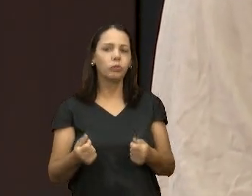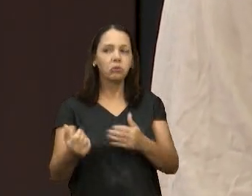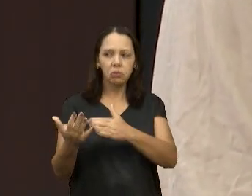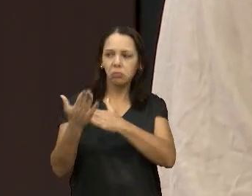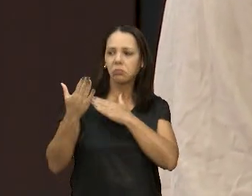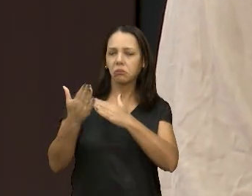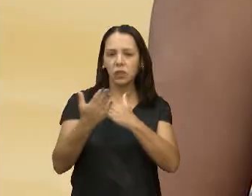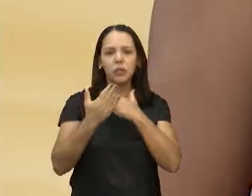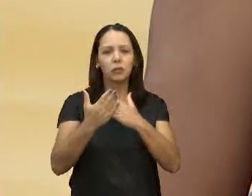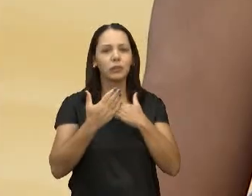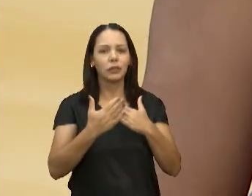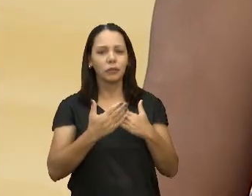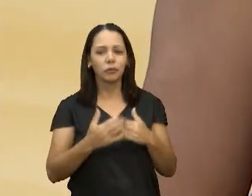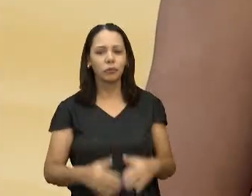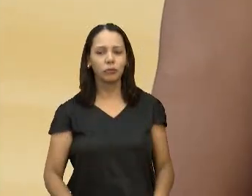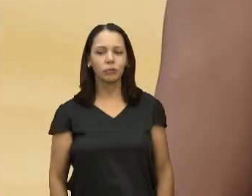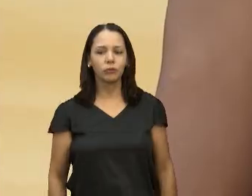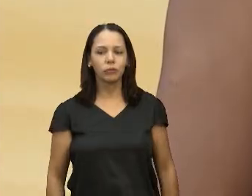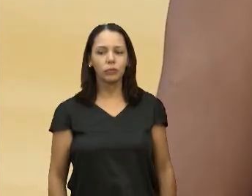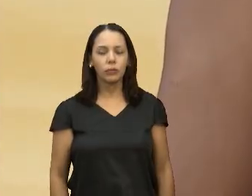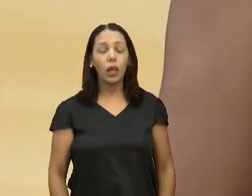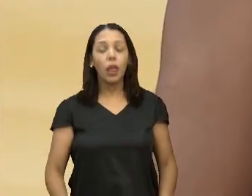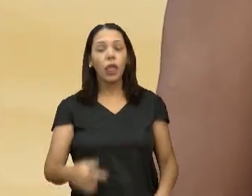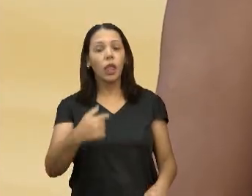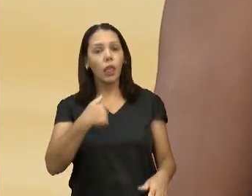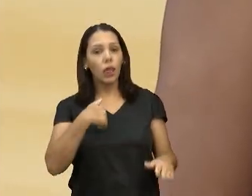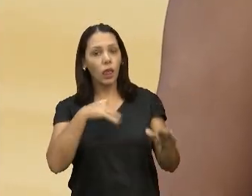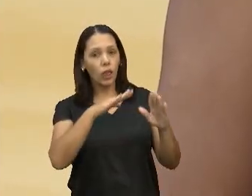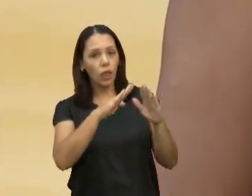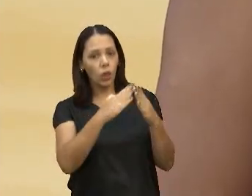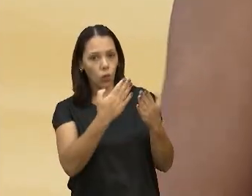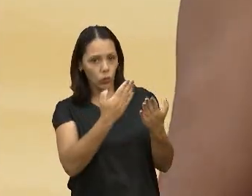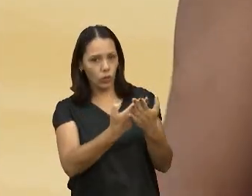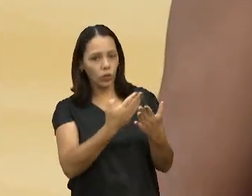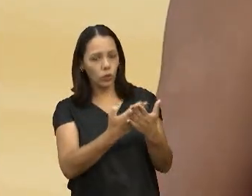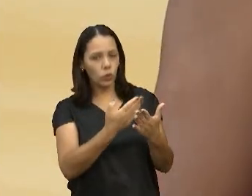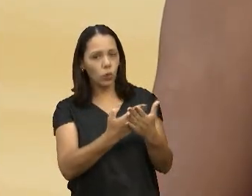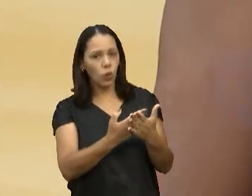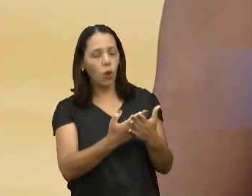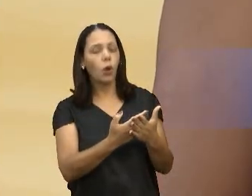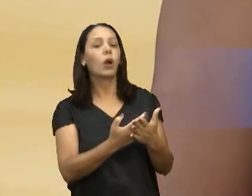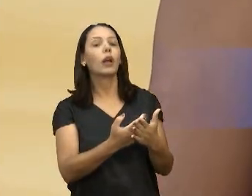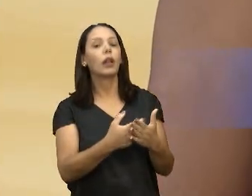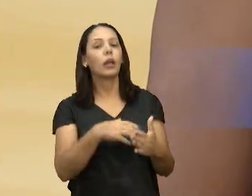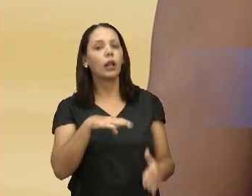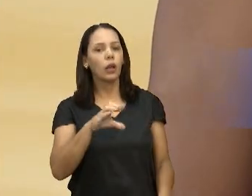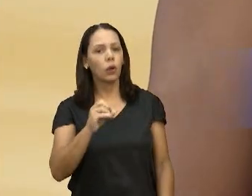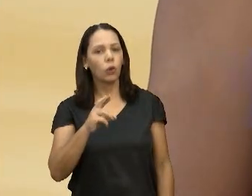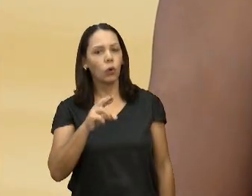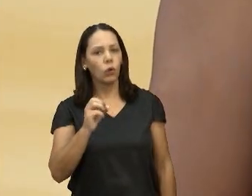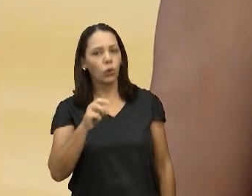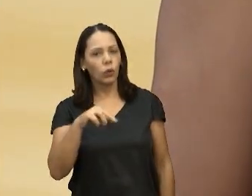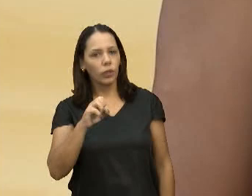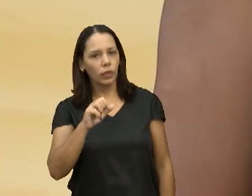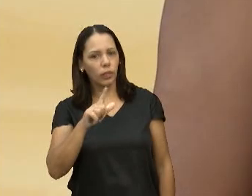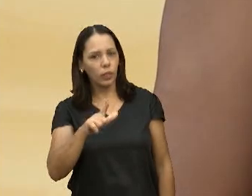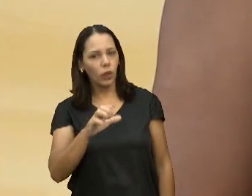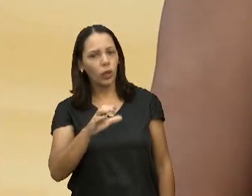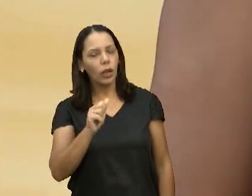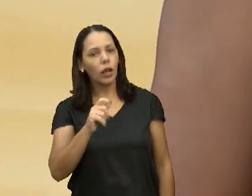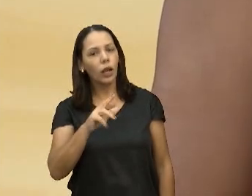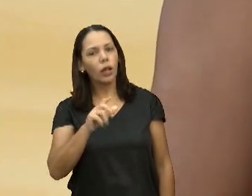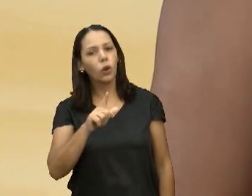ajudaram a chegar onde eu estou hoje. Eu comecei a escrever na escola, estava na escola Coronel Carlos Porto, que fica aqui pertinho da Câmara, e aí lá os professores